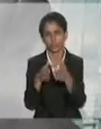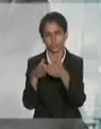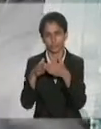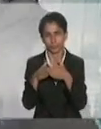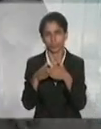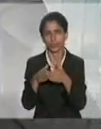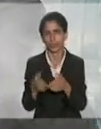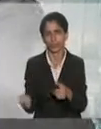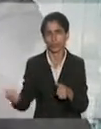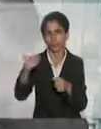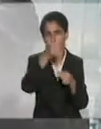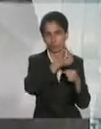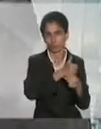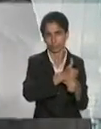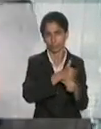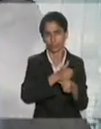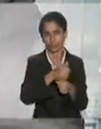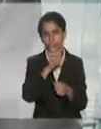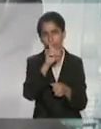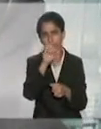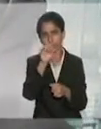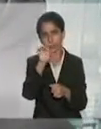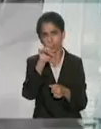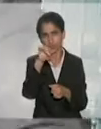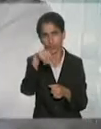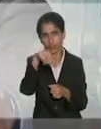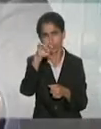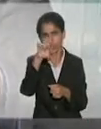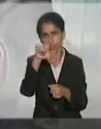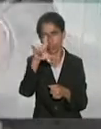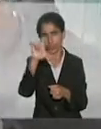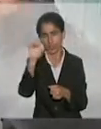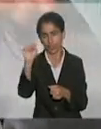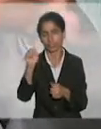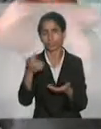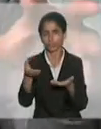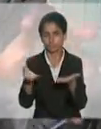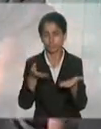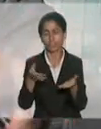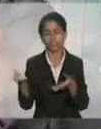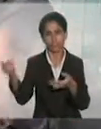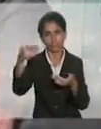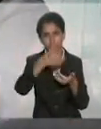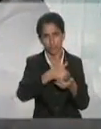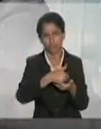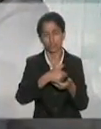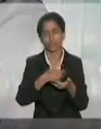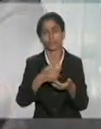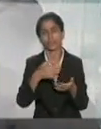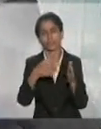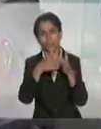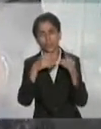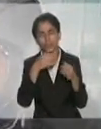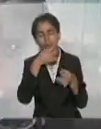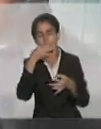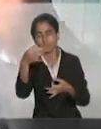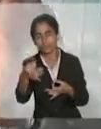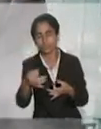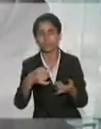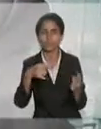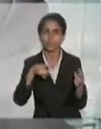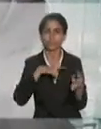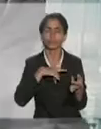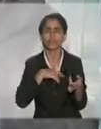Dornelles, ele veio aqui numa reunião do Colégio dos Líderes e disse que queriam sugestões do parlamento para ver como é que